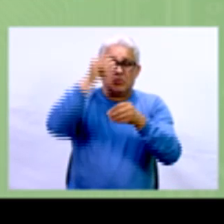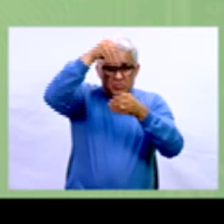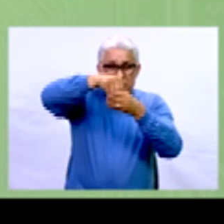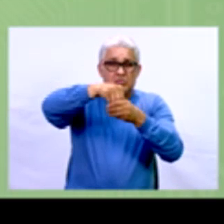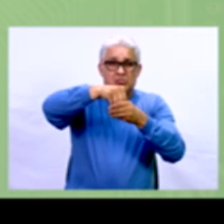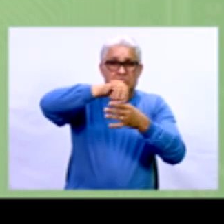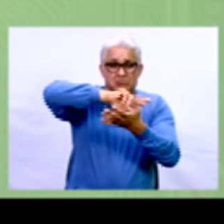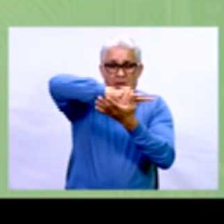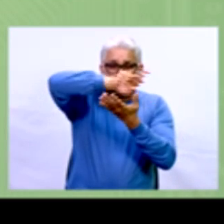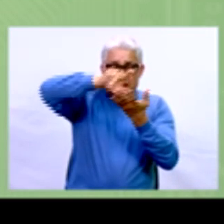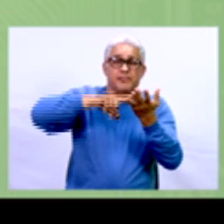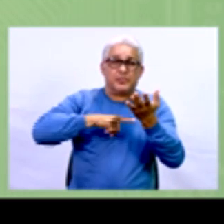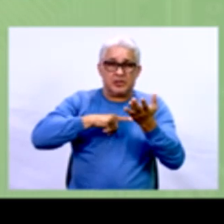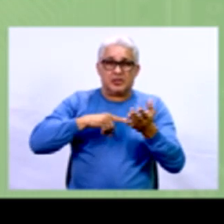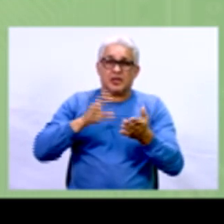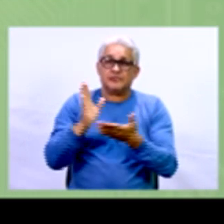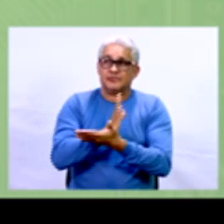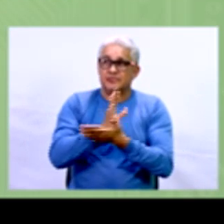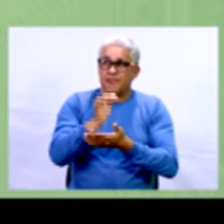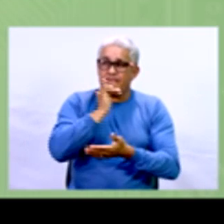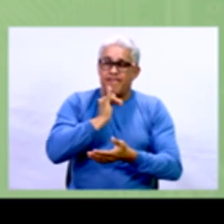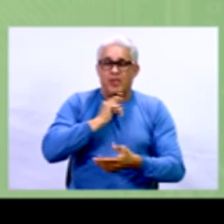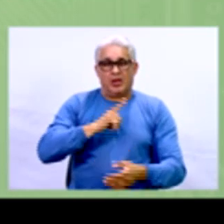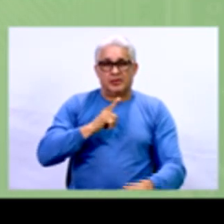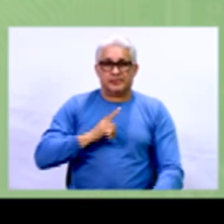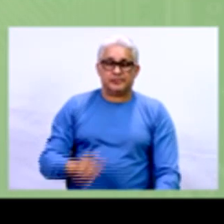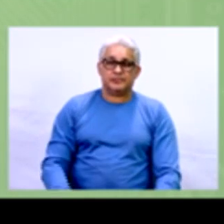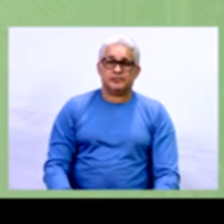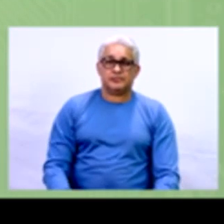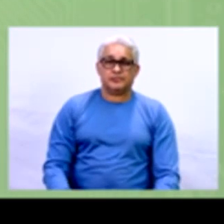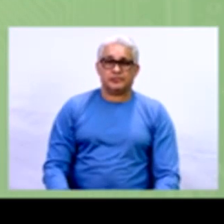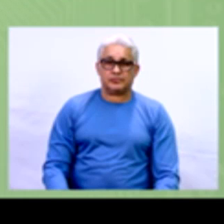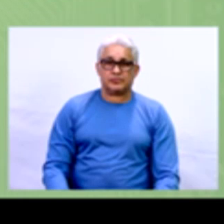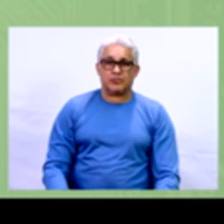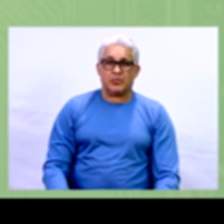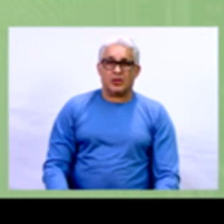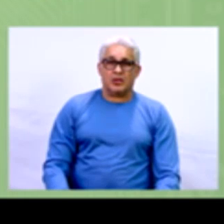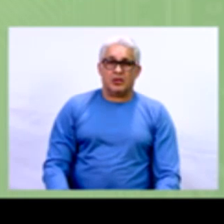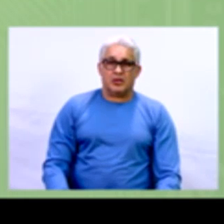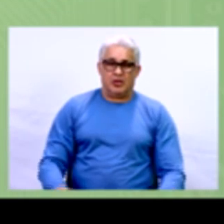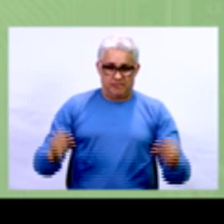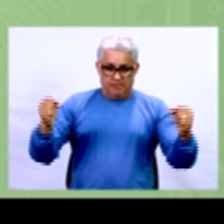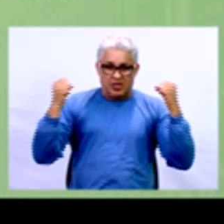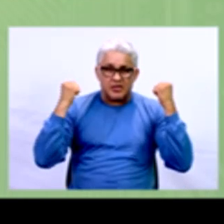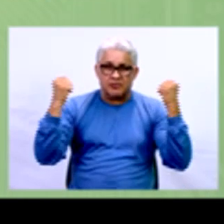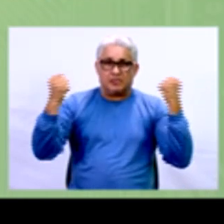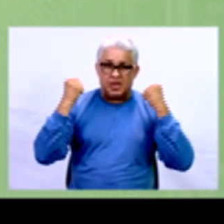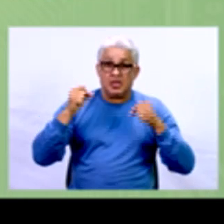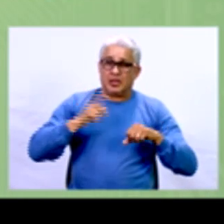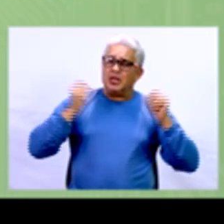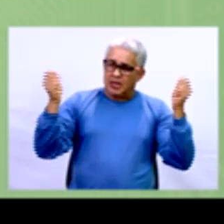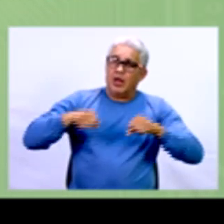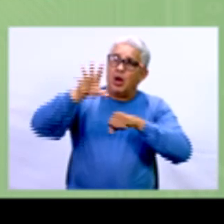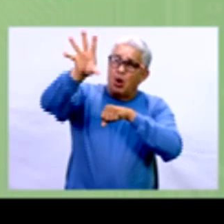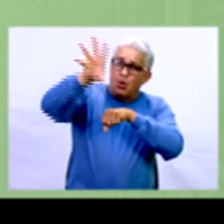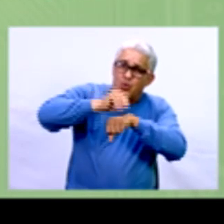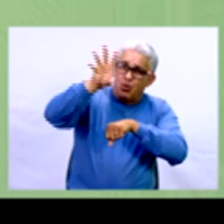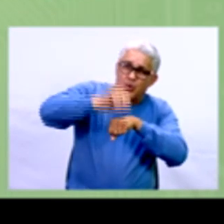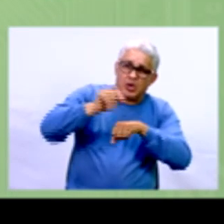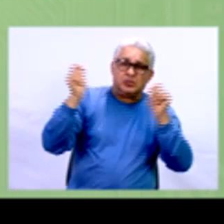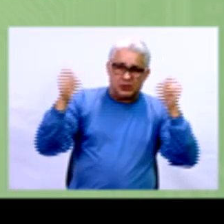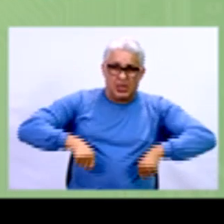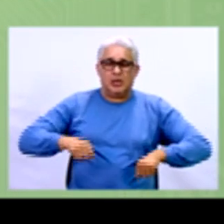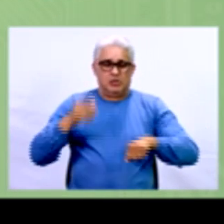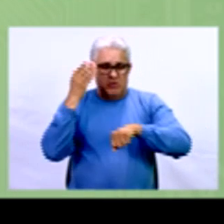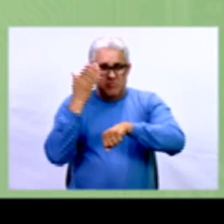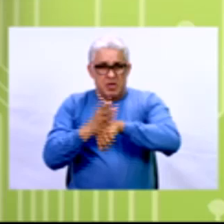multimídia. Alguns exemplos aqui, nós temos aplicativos de ginástica, onde você baixa o aplicativo e você